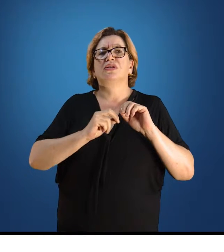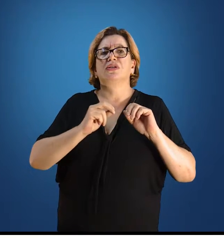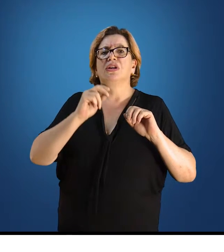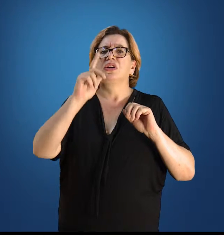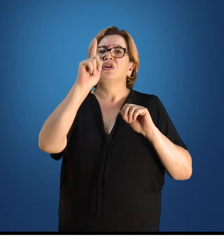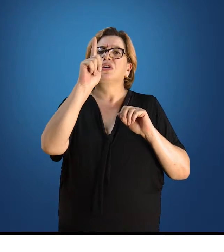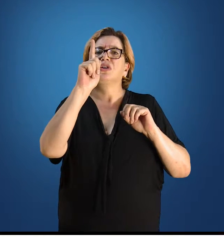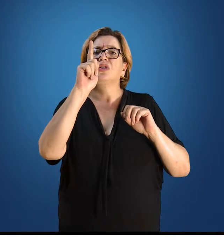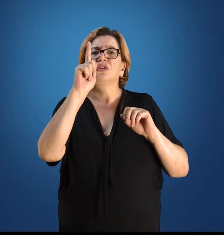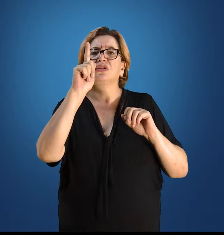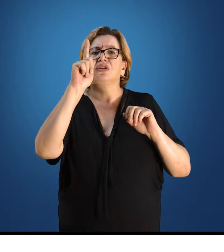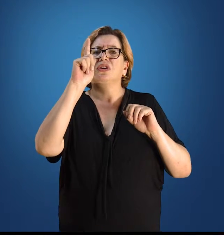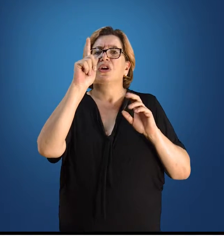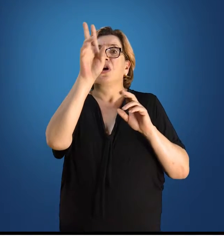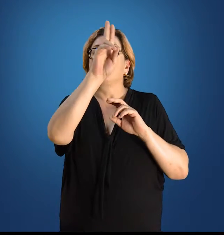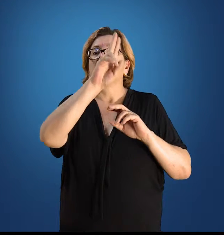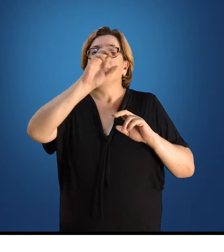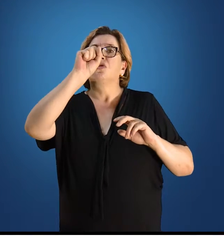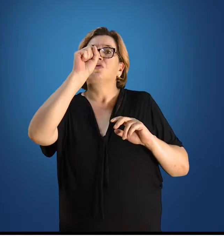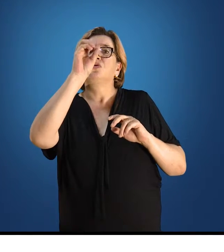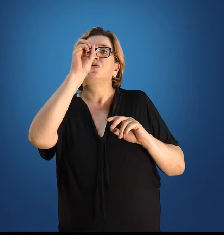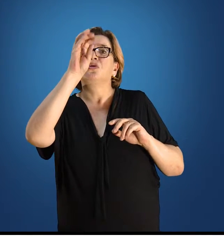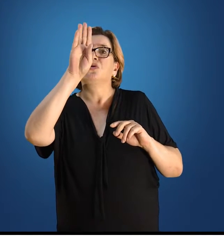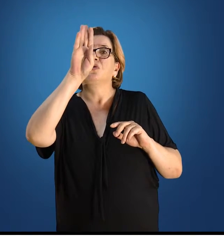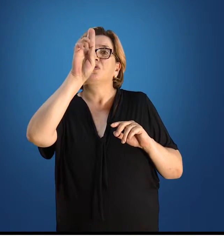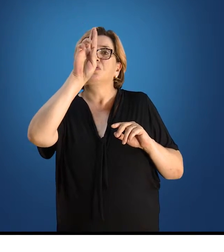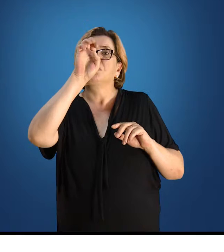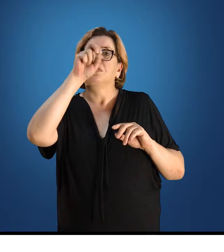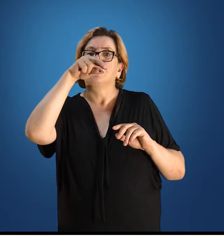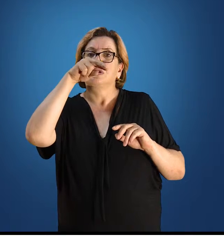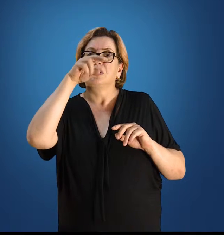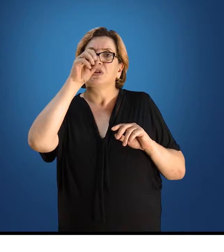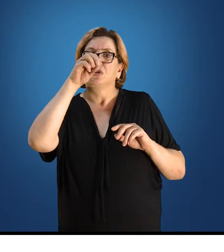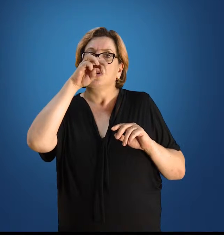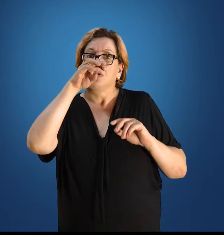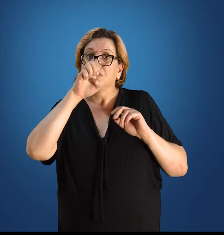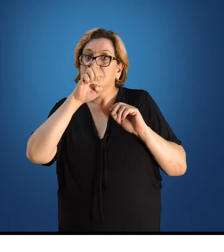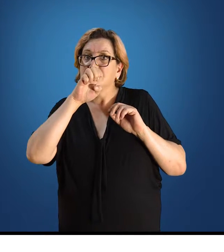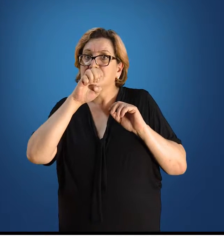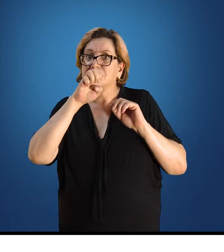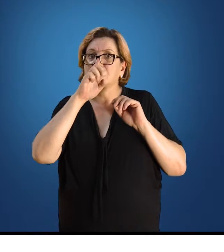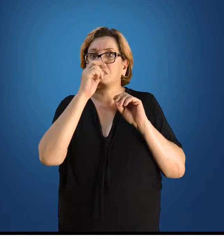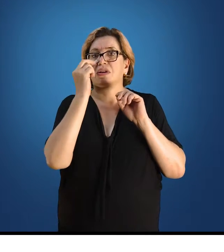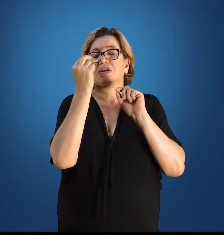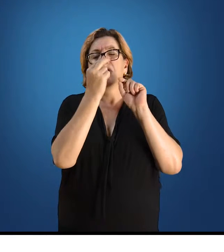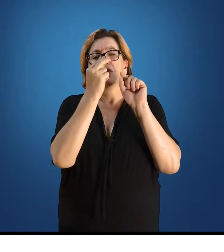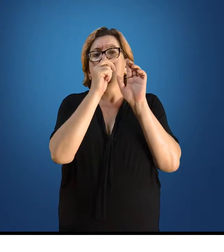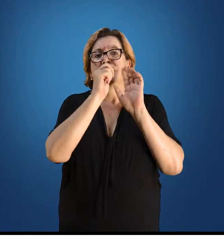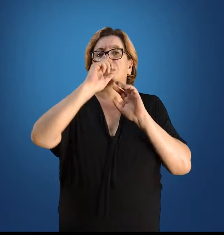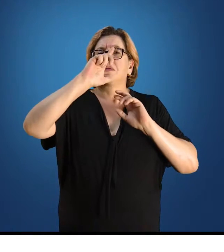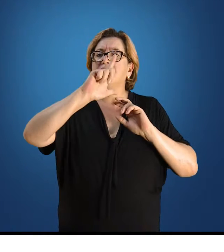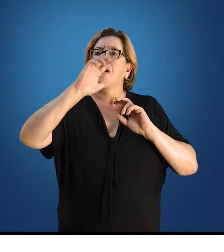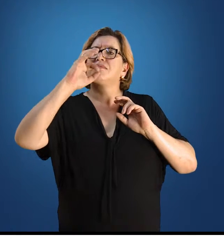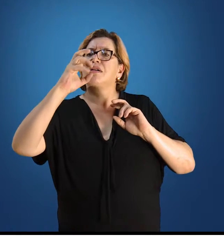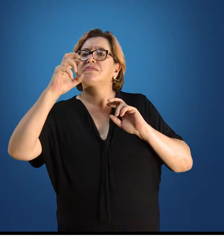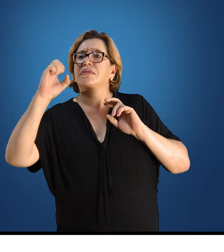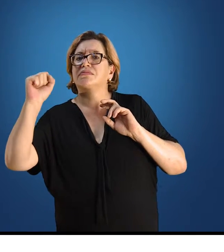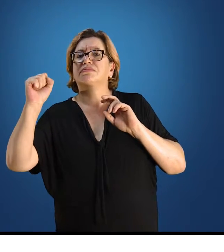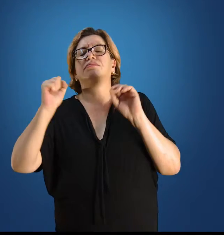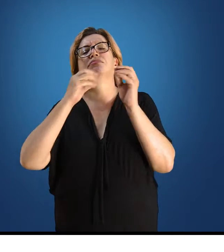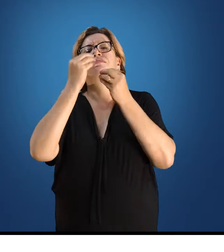Gomes LGFF. O que é Gomes LGFF? É o nome do autor, né? O Gomes é o sobrenome, depois os prenomes